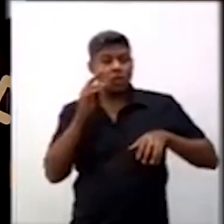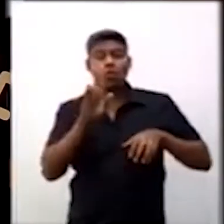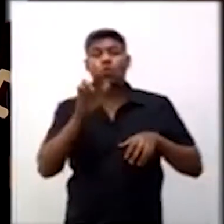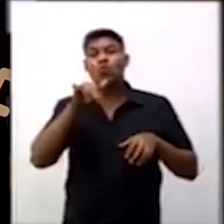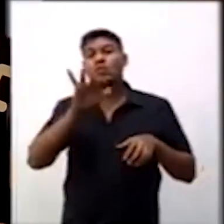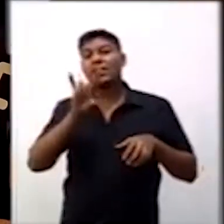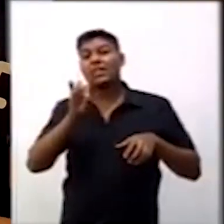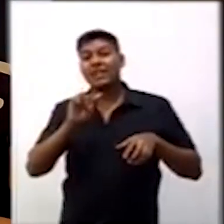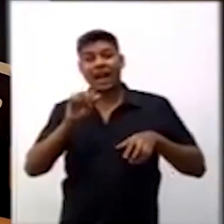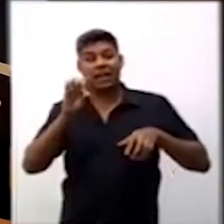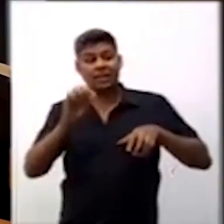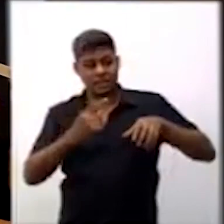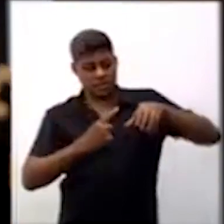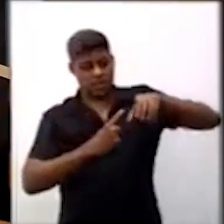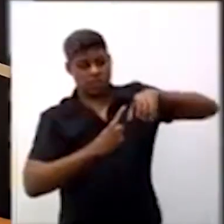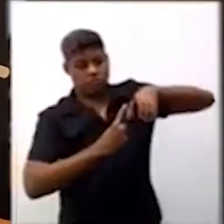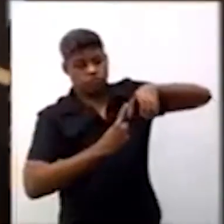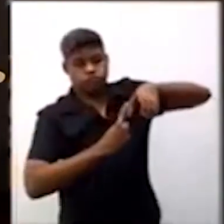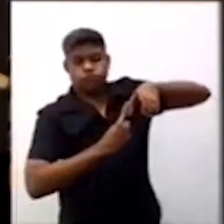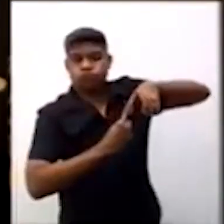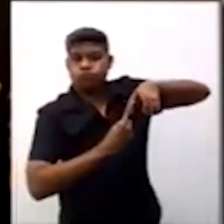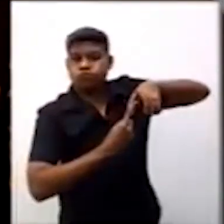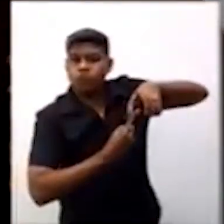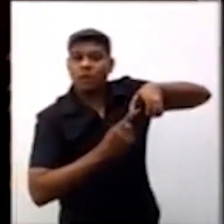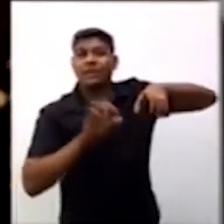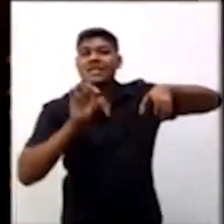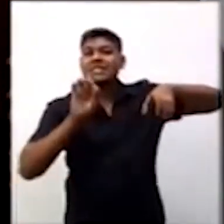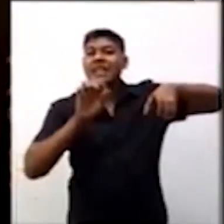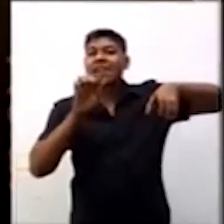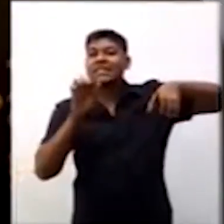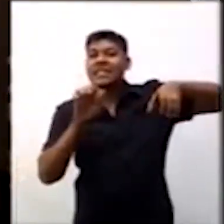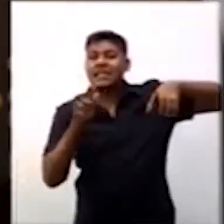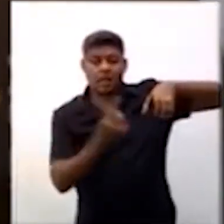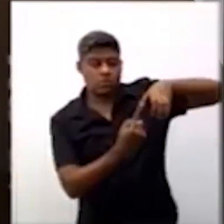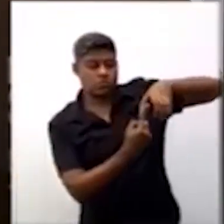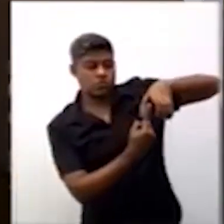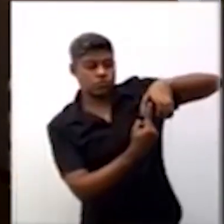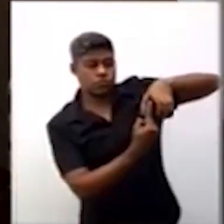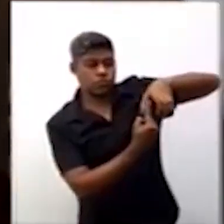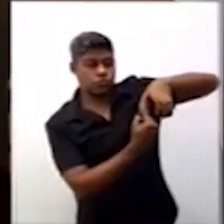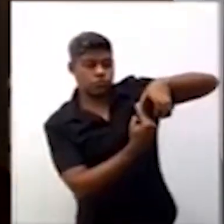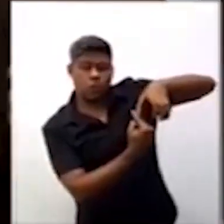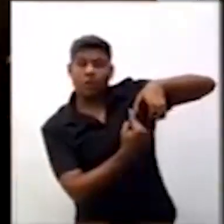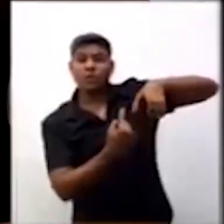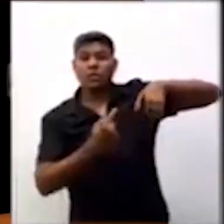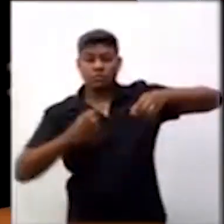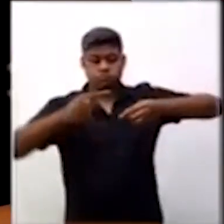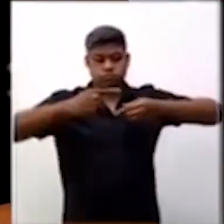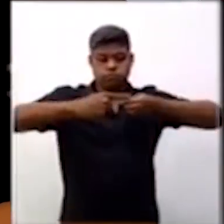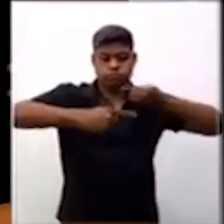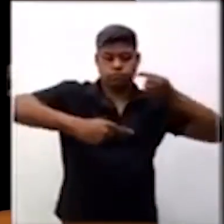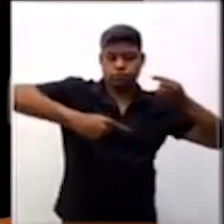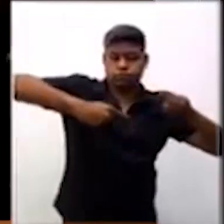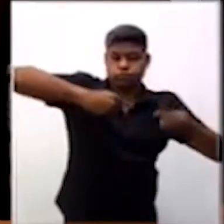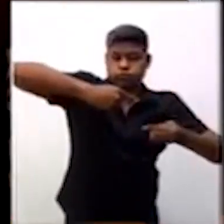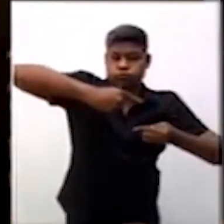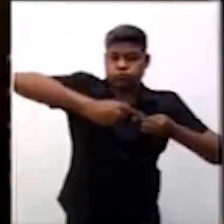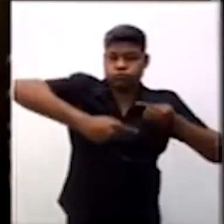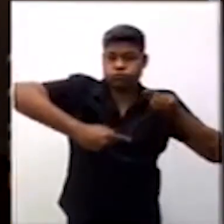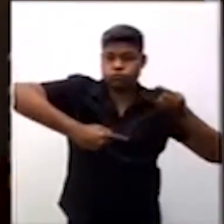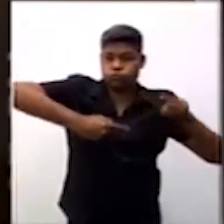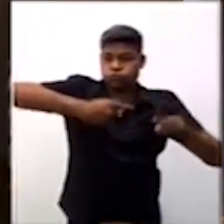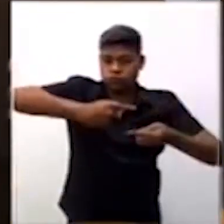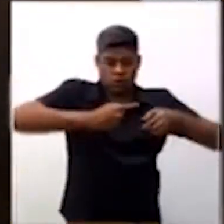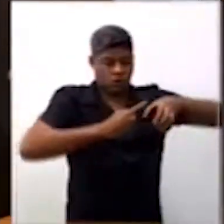unidade gira no sentido horário, o da dezena no sentido anti-horário. E alternadamente, o da centena no